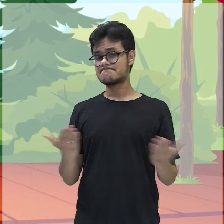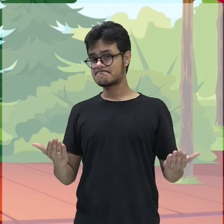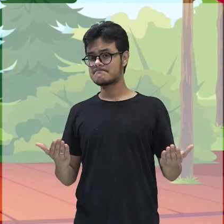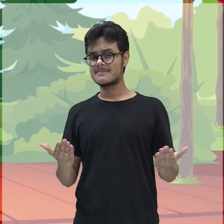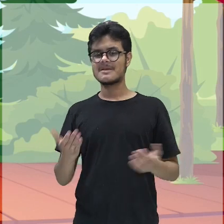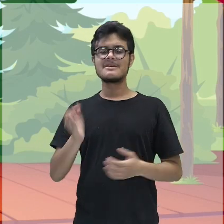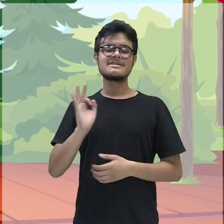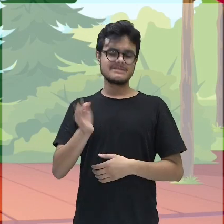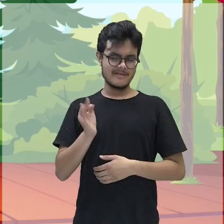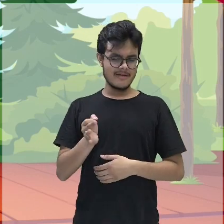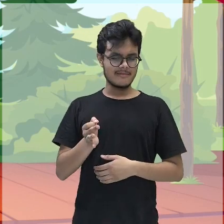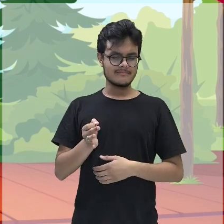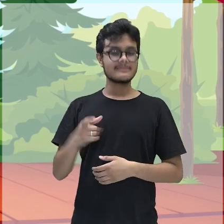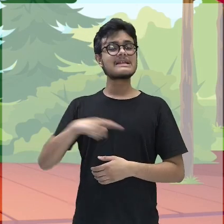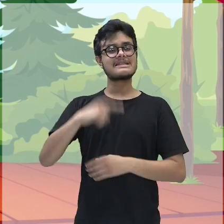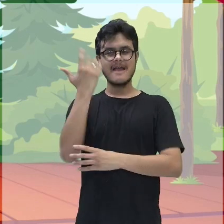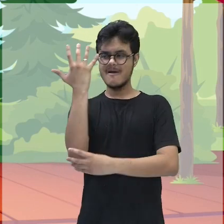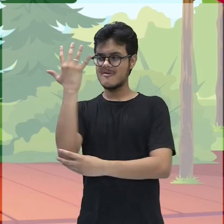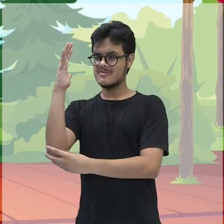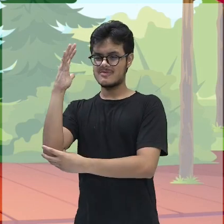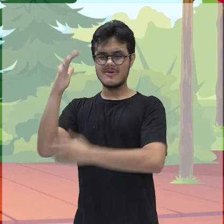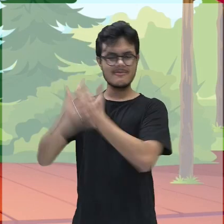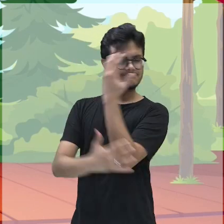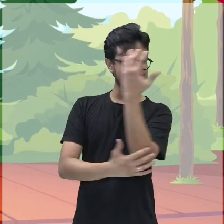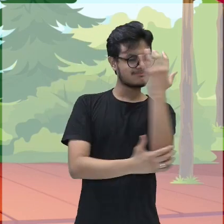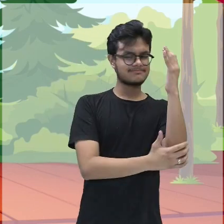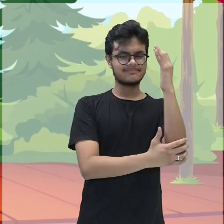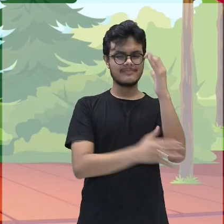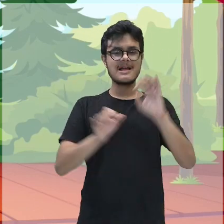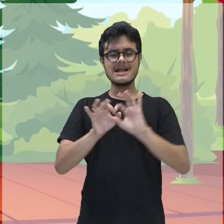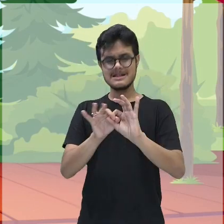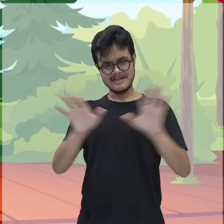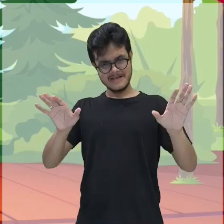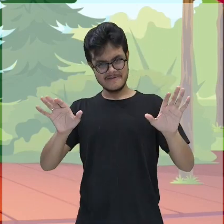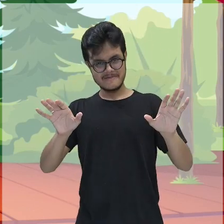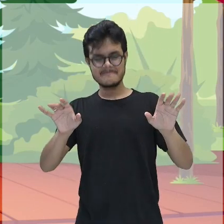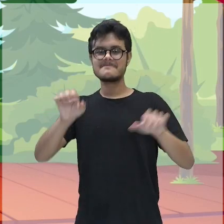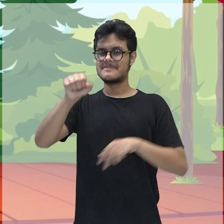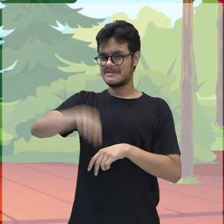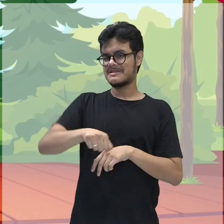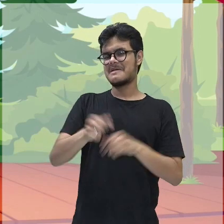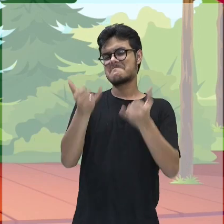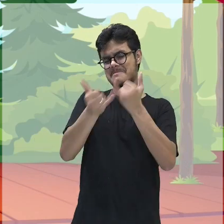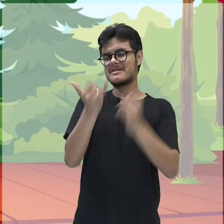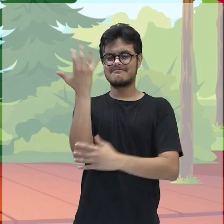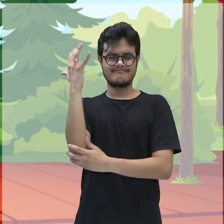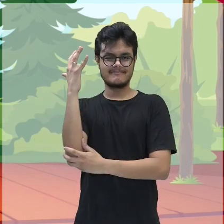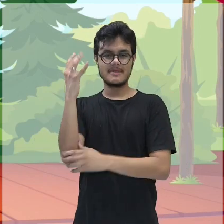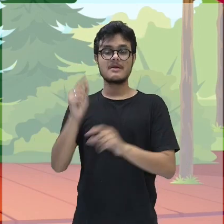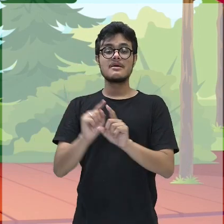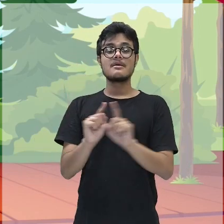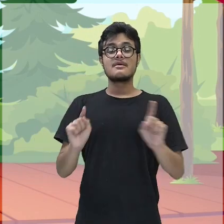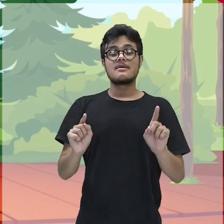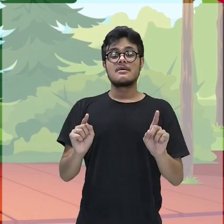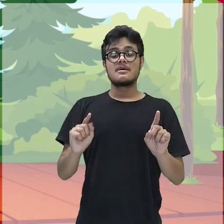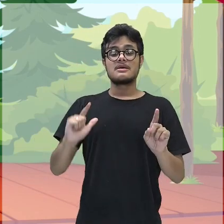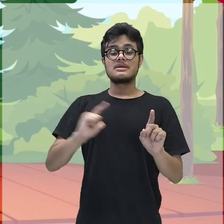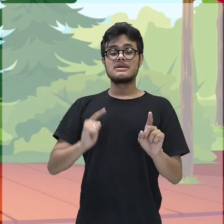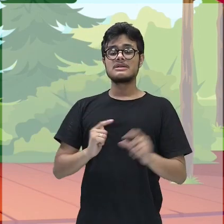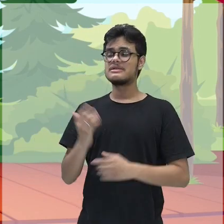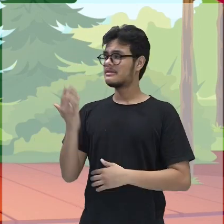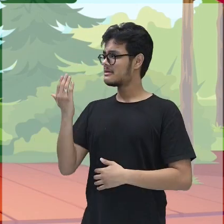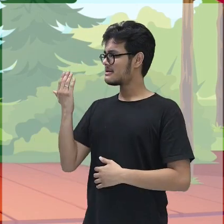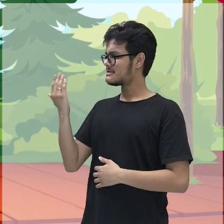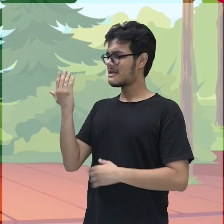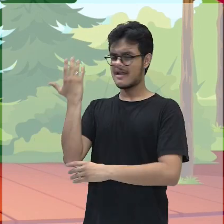vai passar num ambiente livre, né? Ao ar livre, como se fosse uma floresta. Nós temos ali atrás